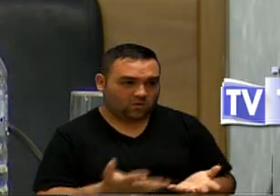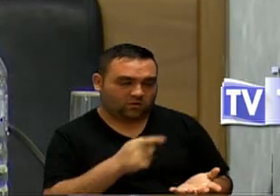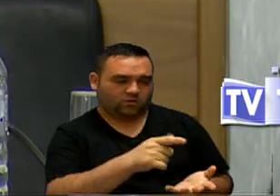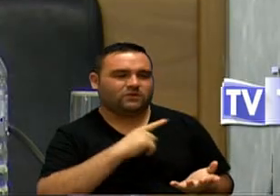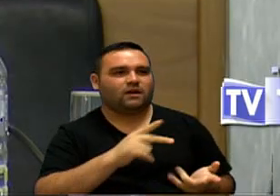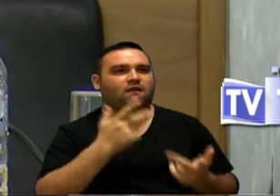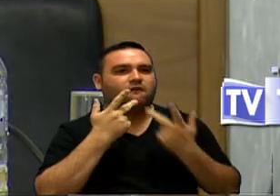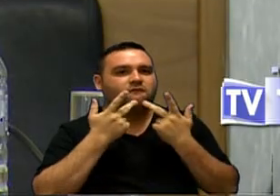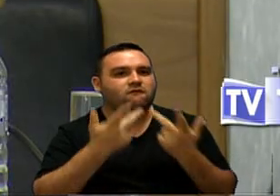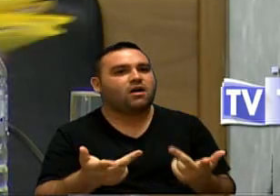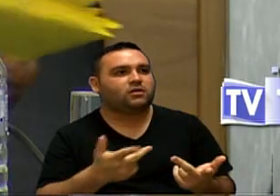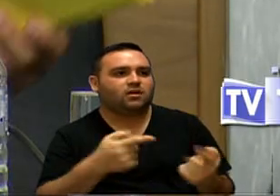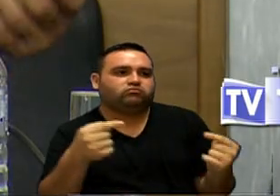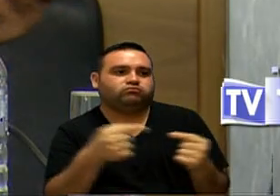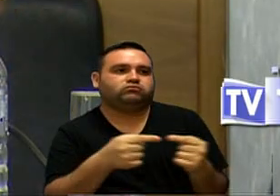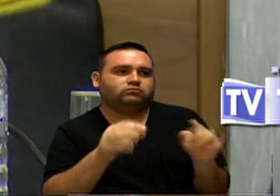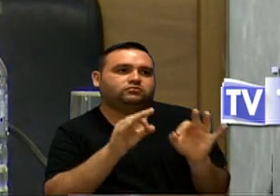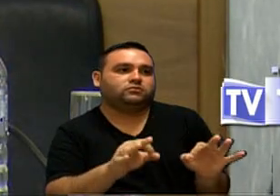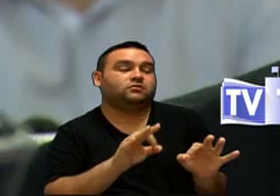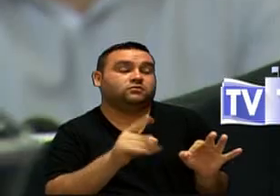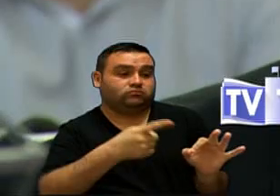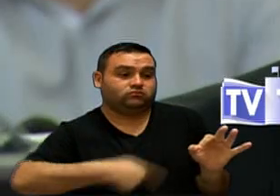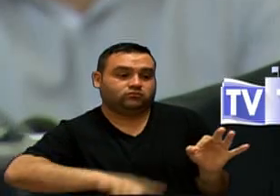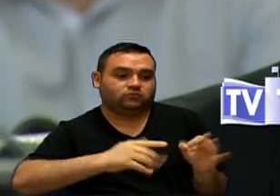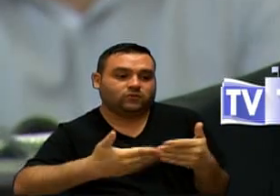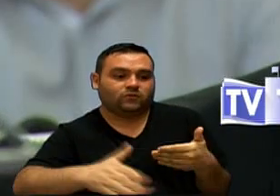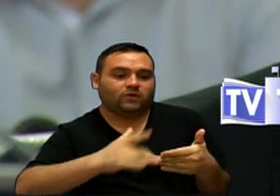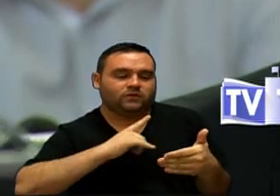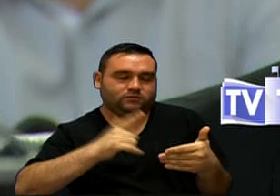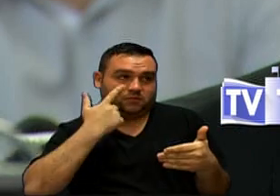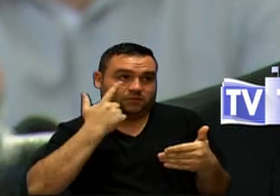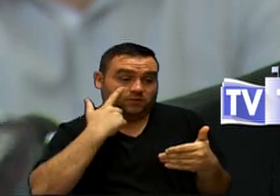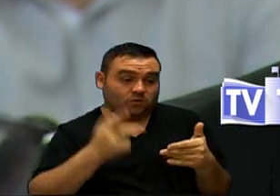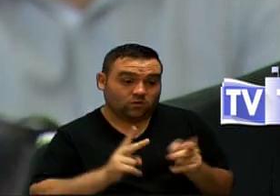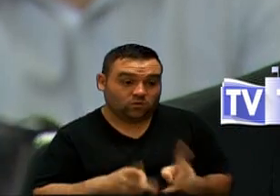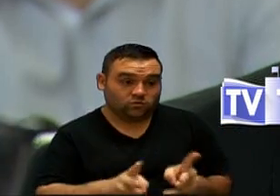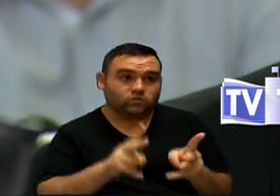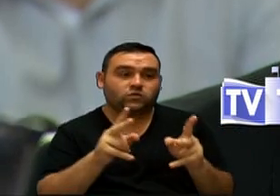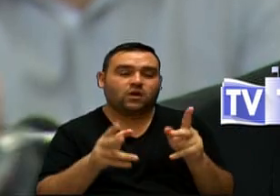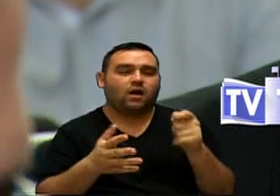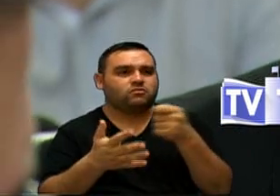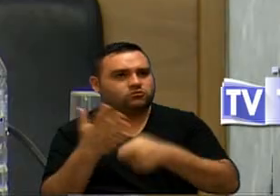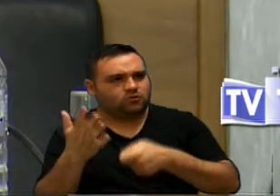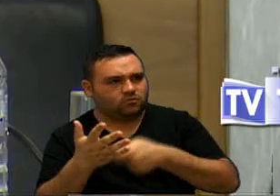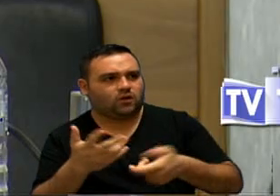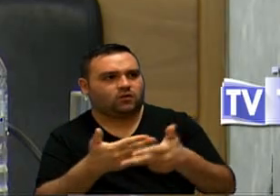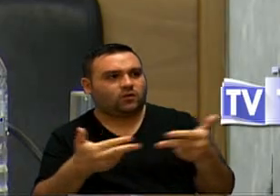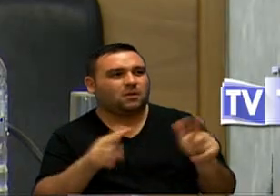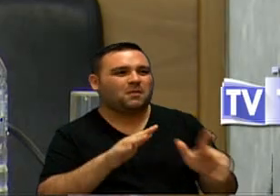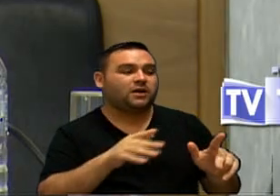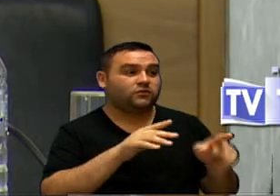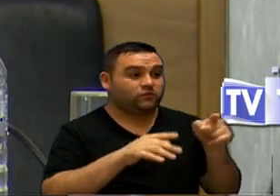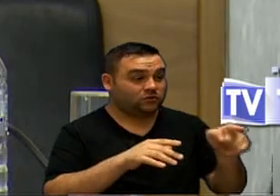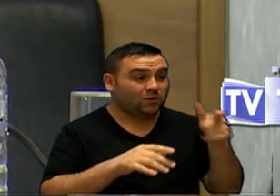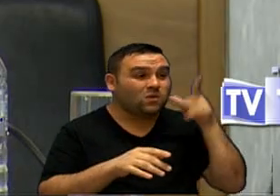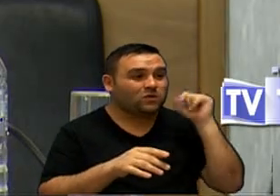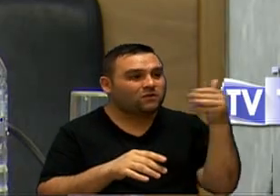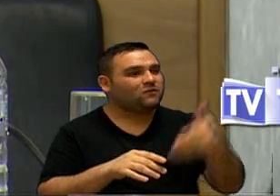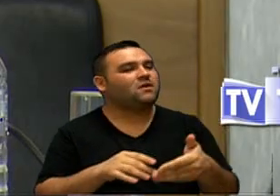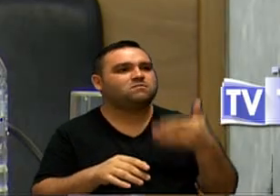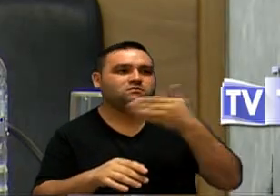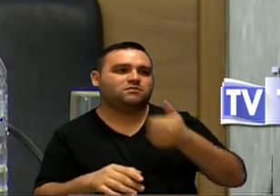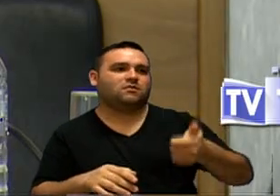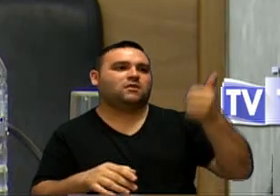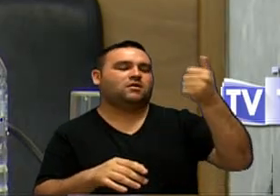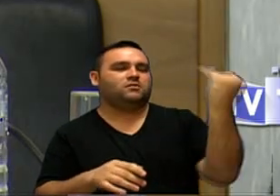agora, ela é válida. Iremos realmente continuar cobrando, mas a sua participação aqui ontem seria